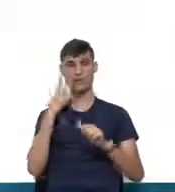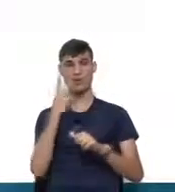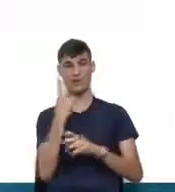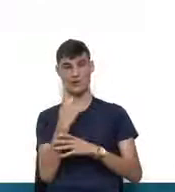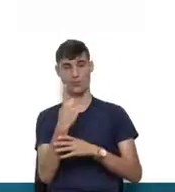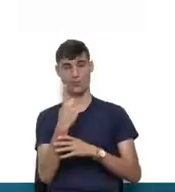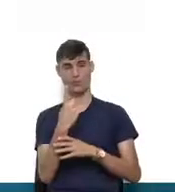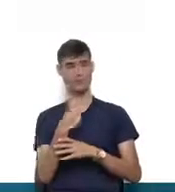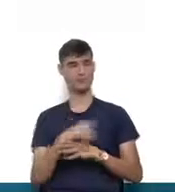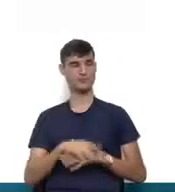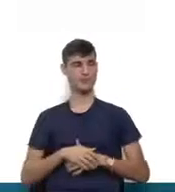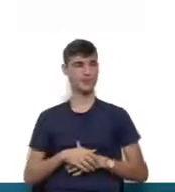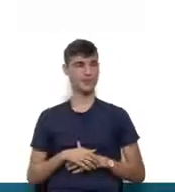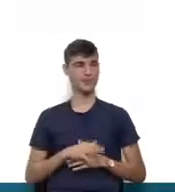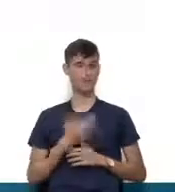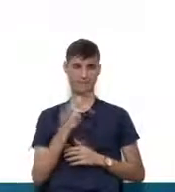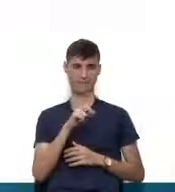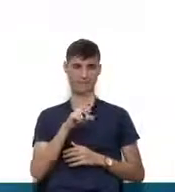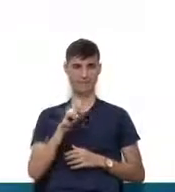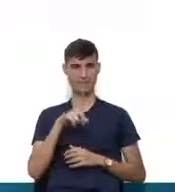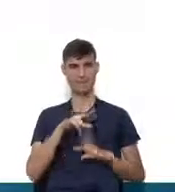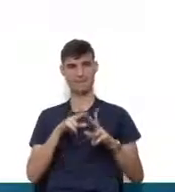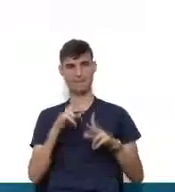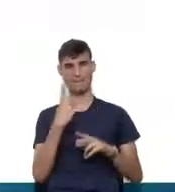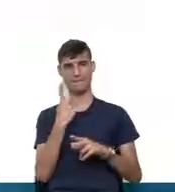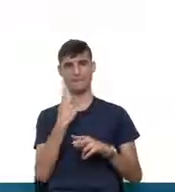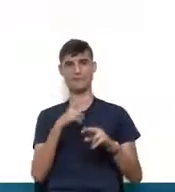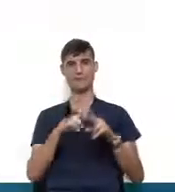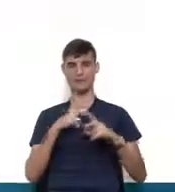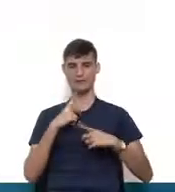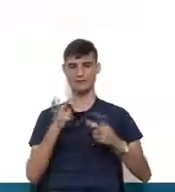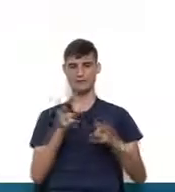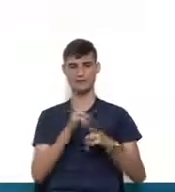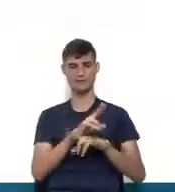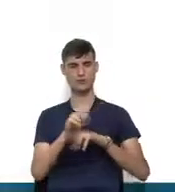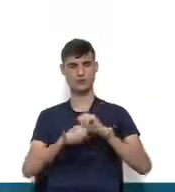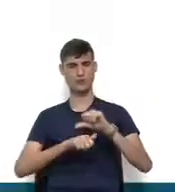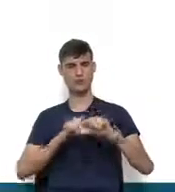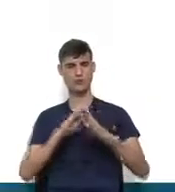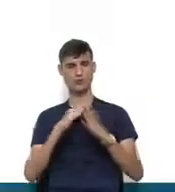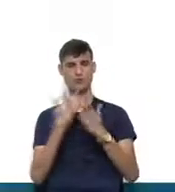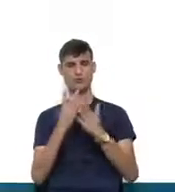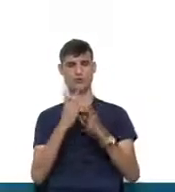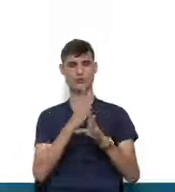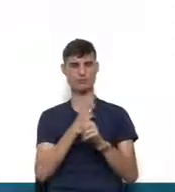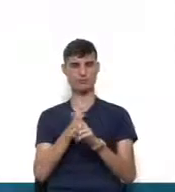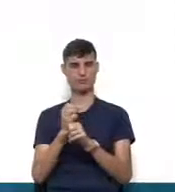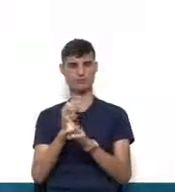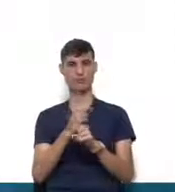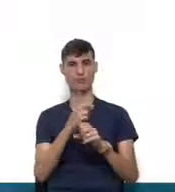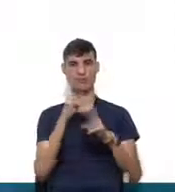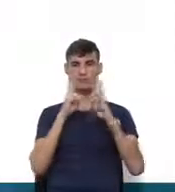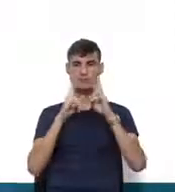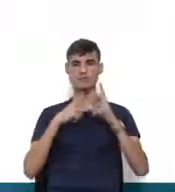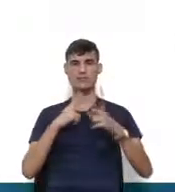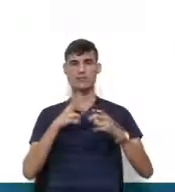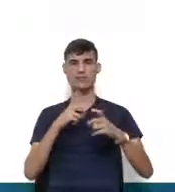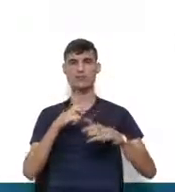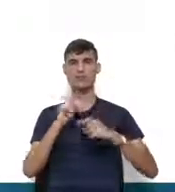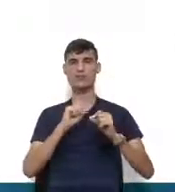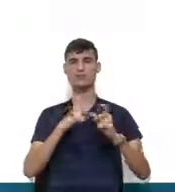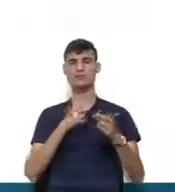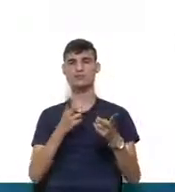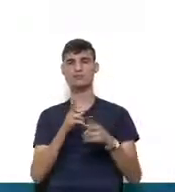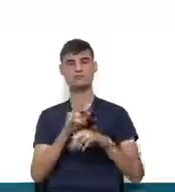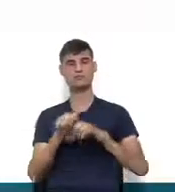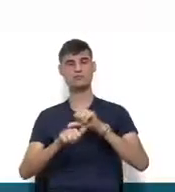tá? Considerando meu x igual a 1. Fazendo toda a substituição e todos os cálculos, reparem que a gente começa a isolar